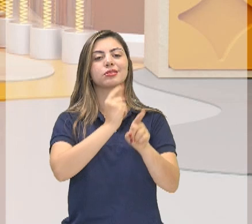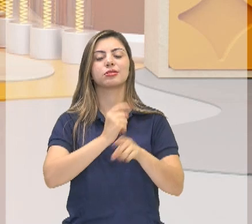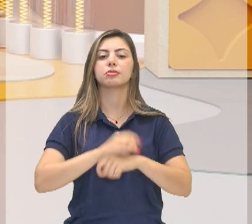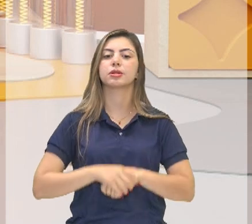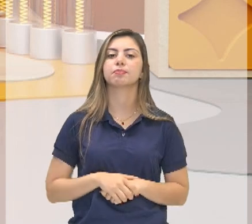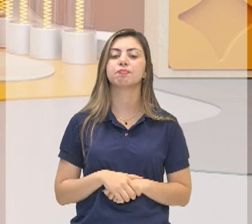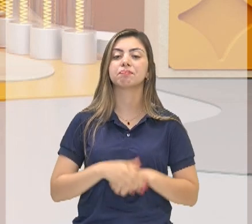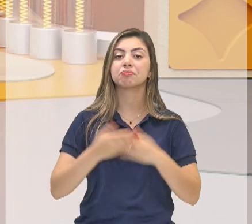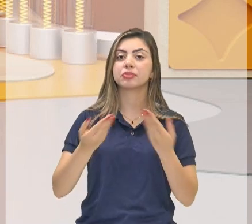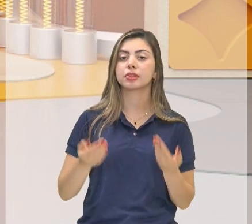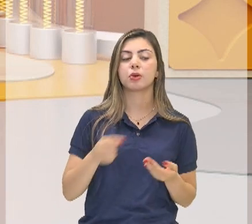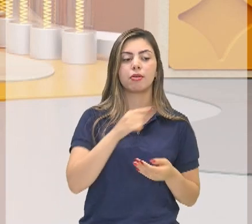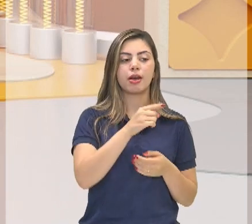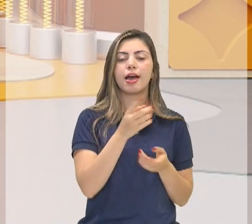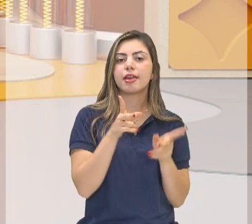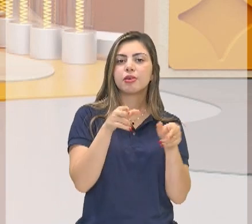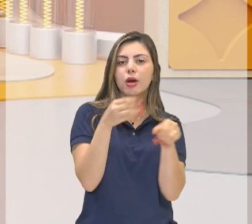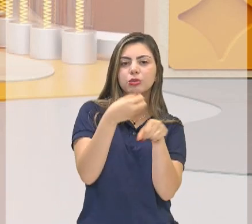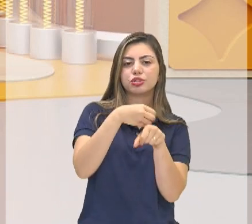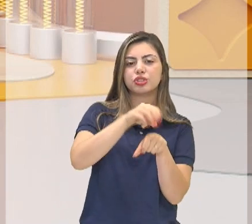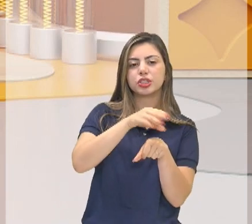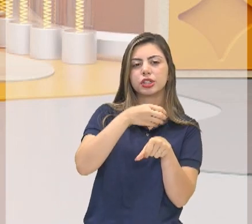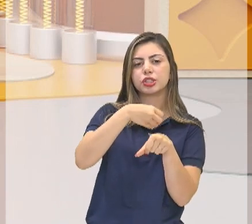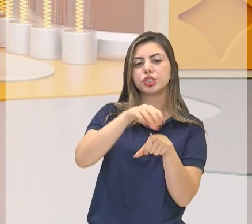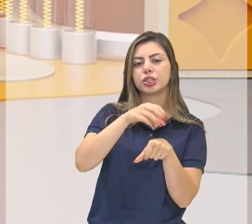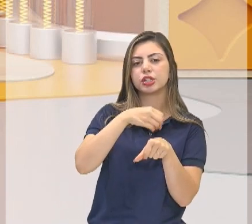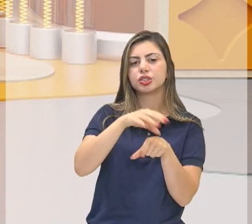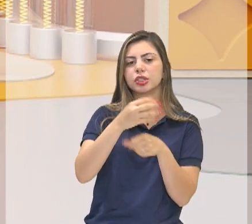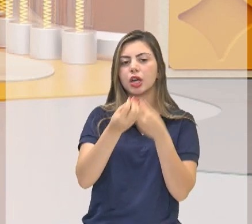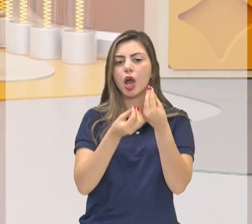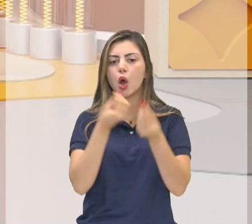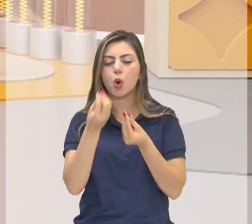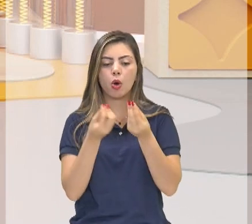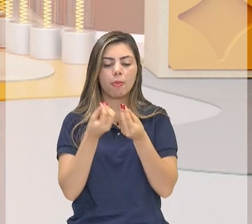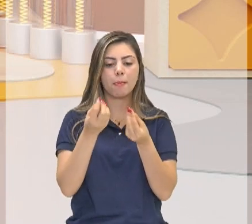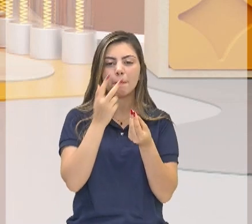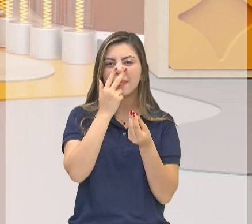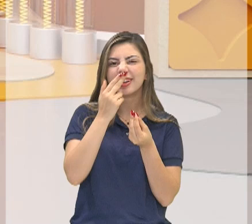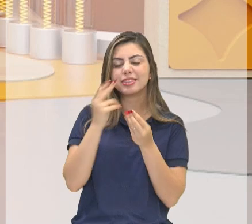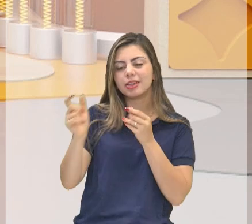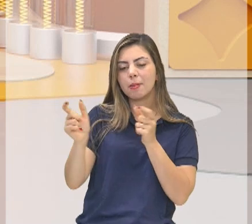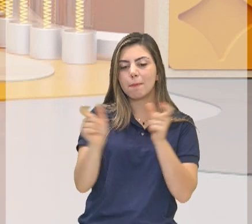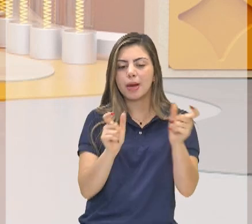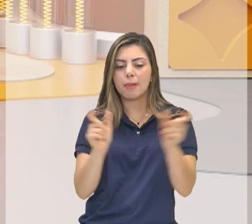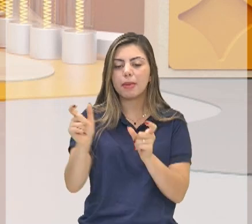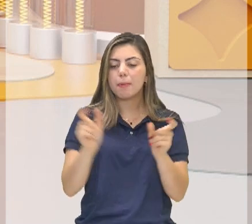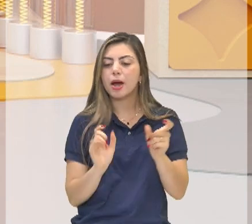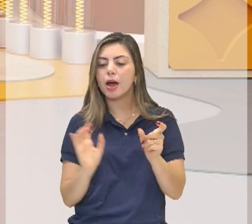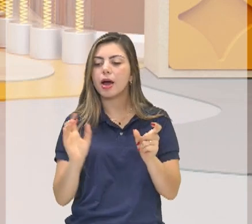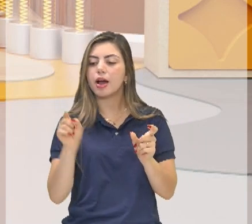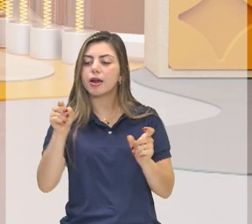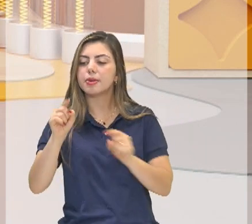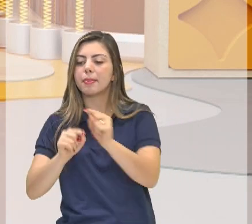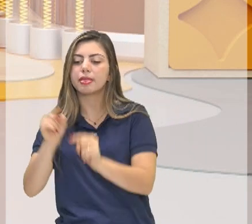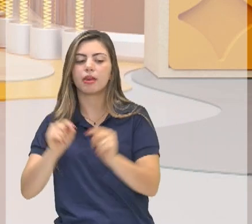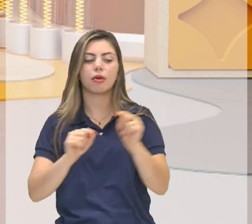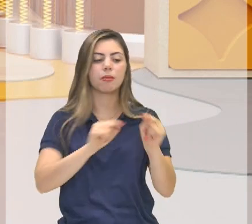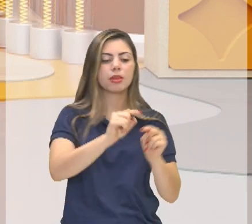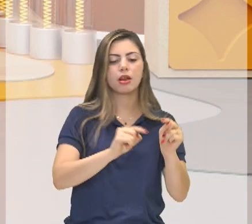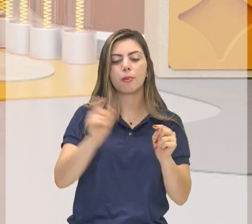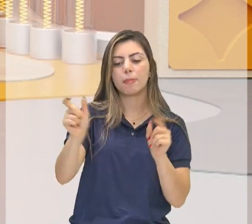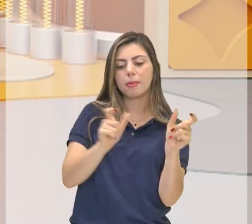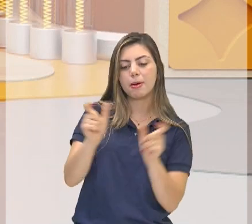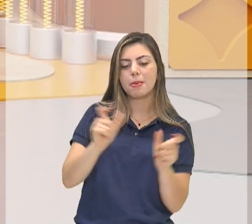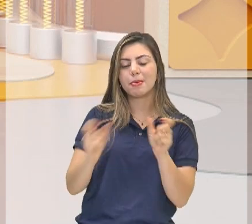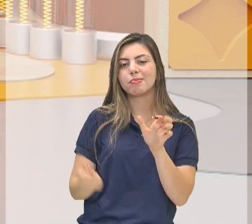pistas ajudam justamente a montar esse quebra-cabeça da história. Como a gente pode perceber que algumas